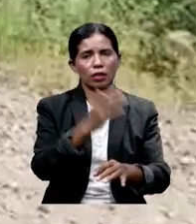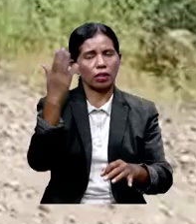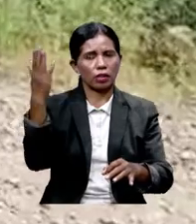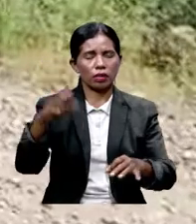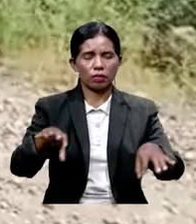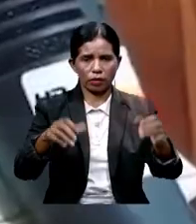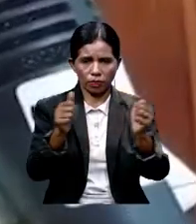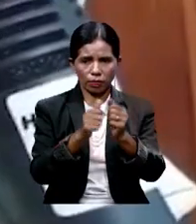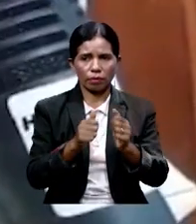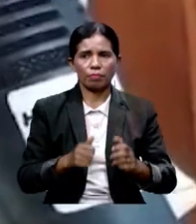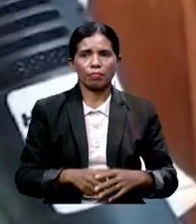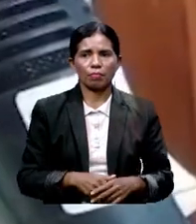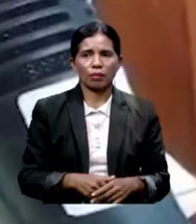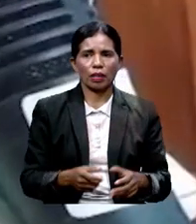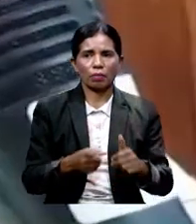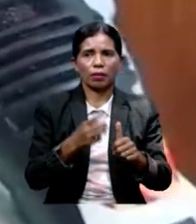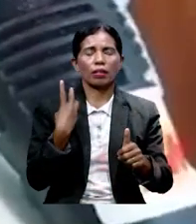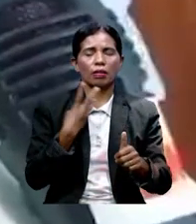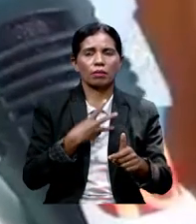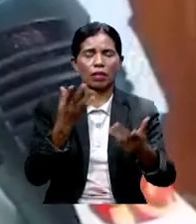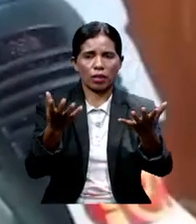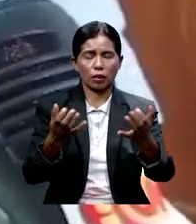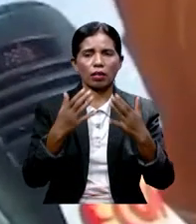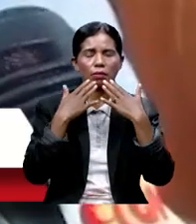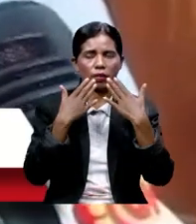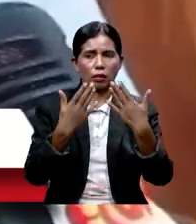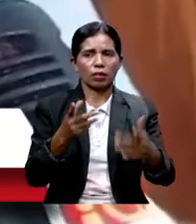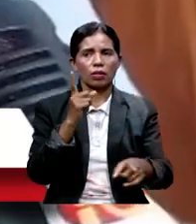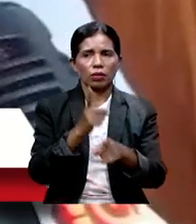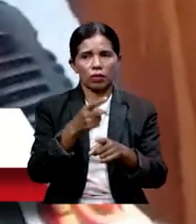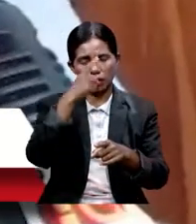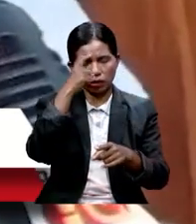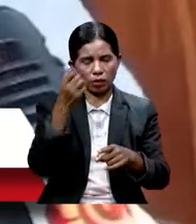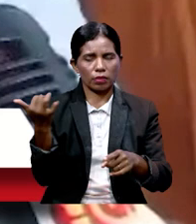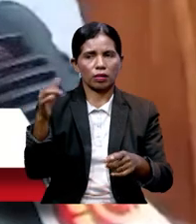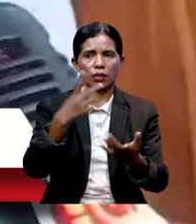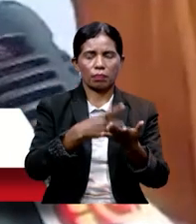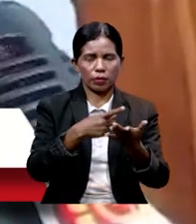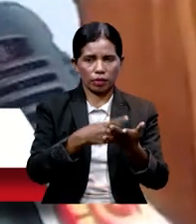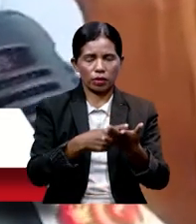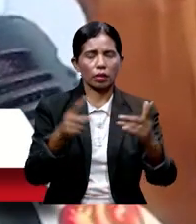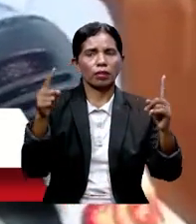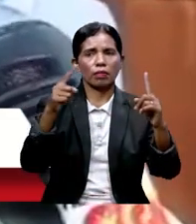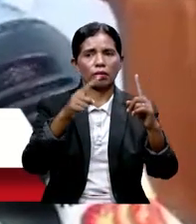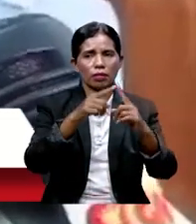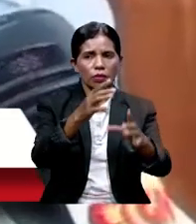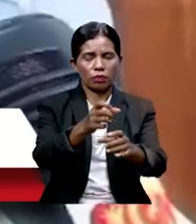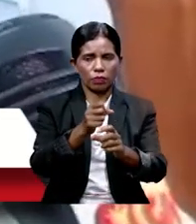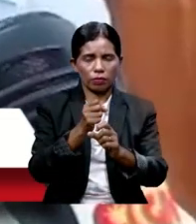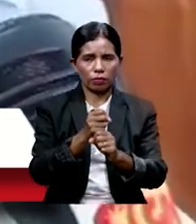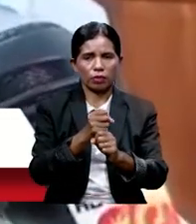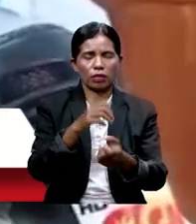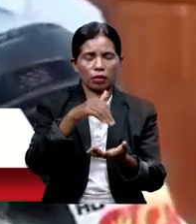contrato. Primeiro, agradece Teves também Sirania projeto ba levantamento halo